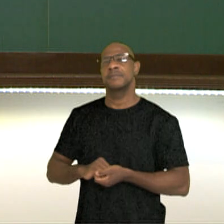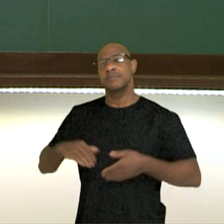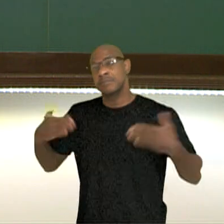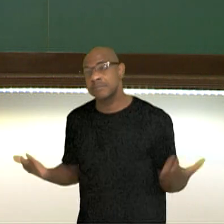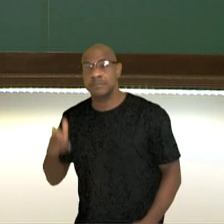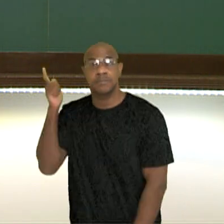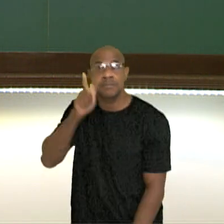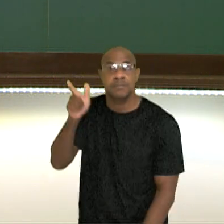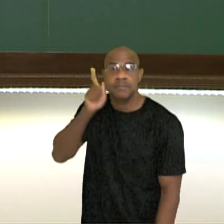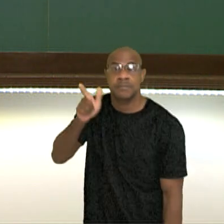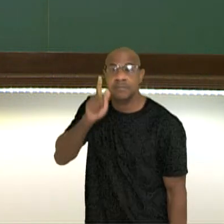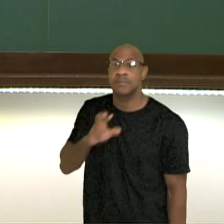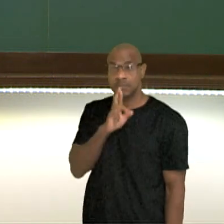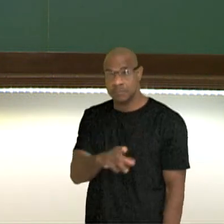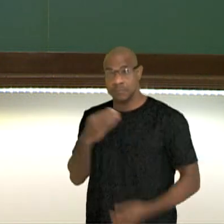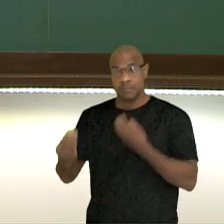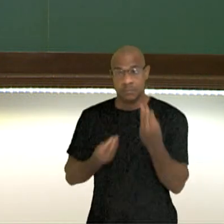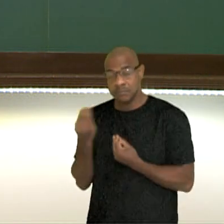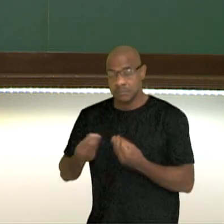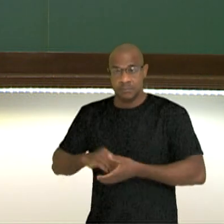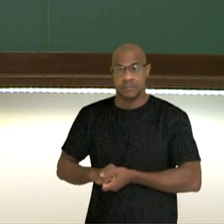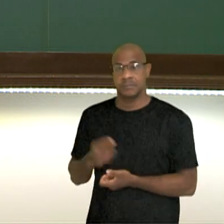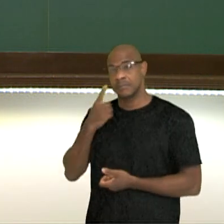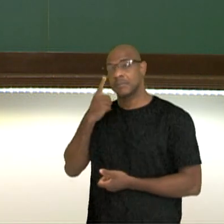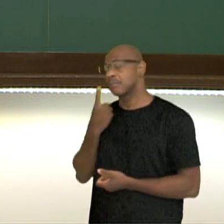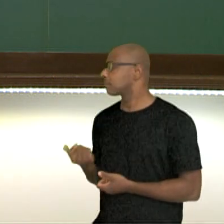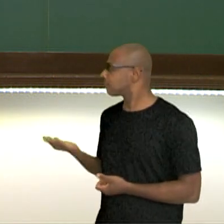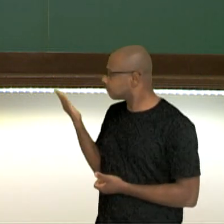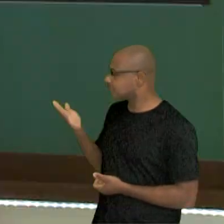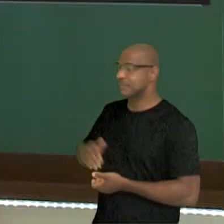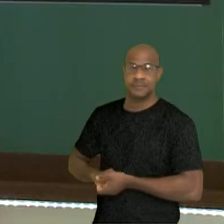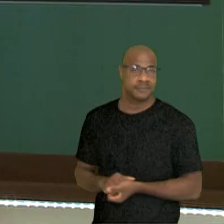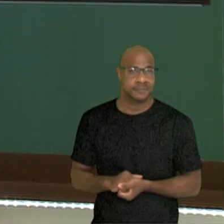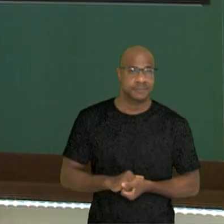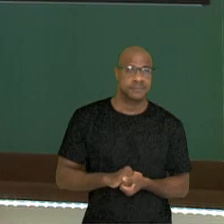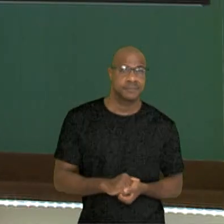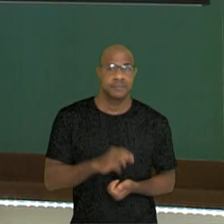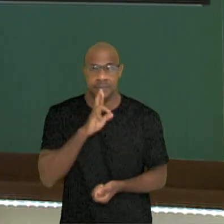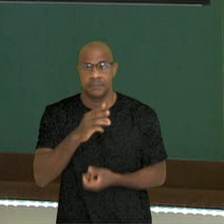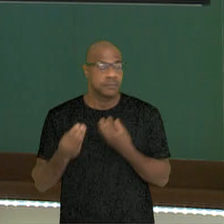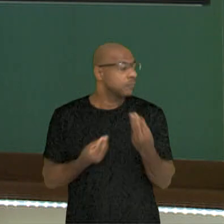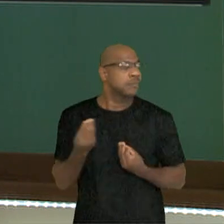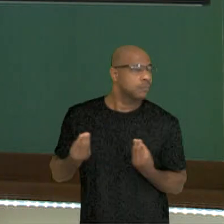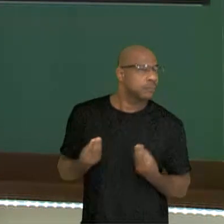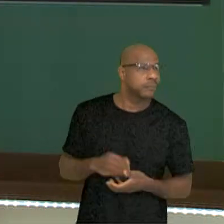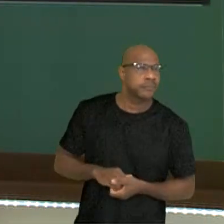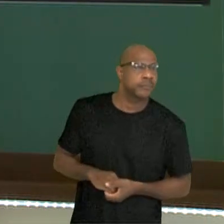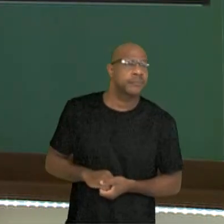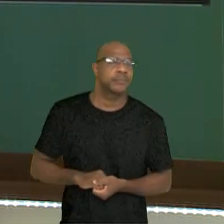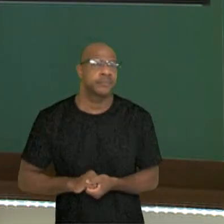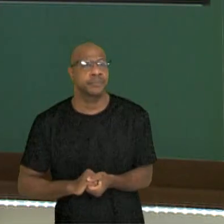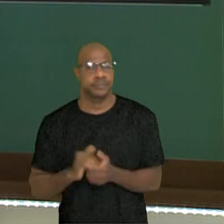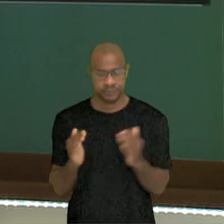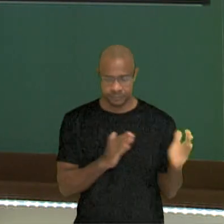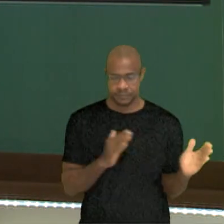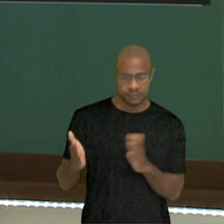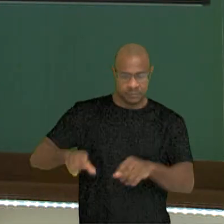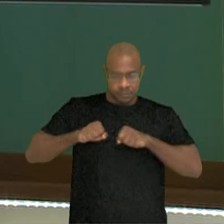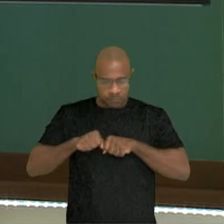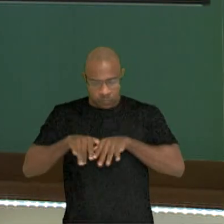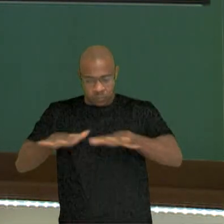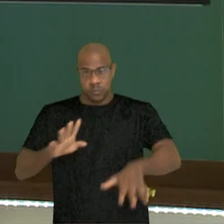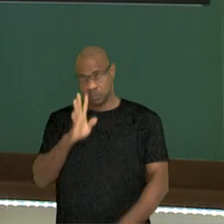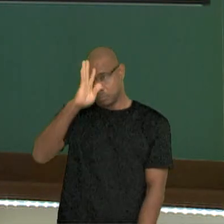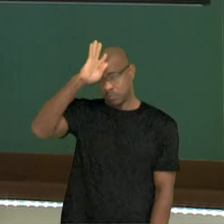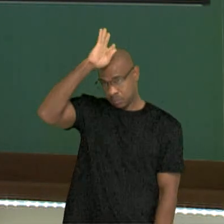E aí, conseguiram responder, pessoal? Vamos ver a resposta então, que o professor deixou aqui para vocês. Então, com o período de expansionismo